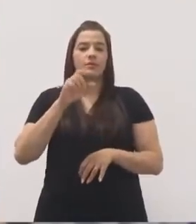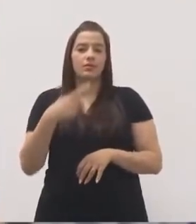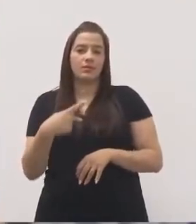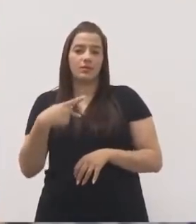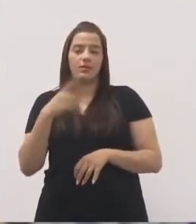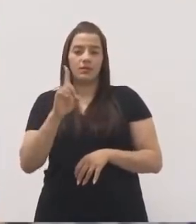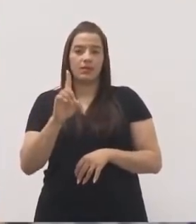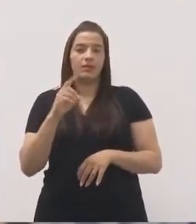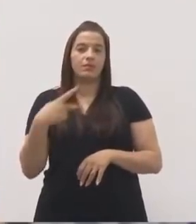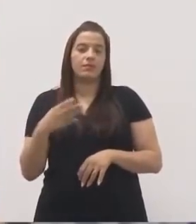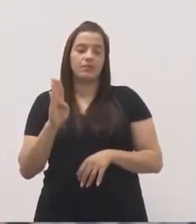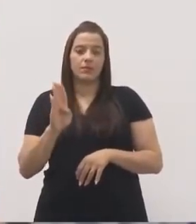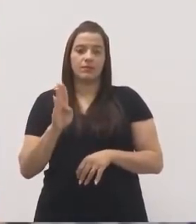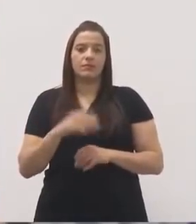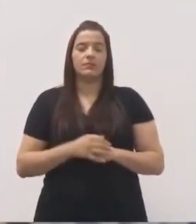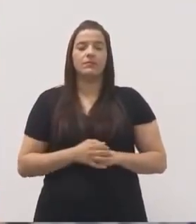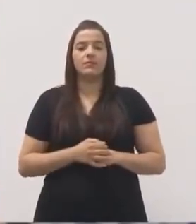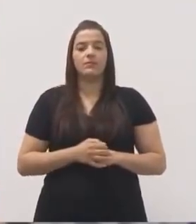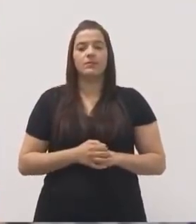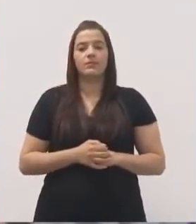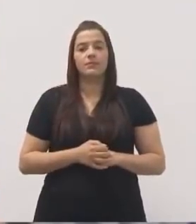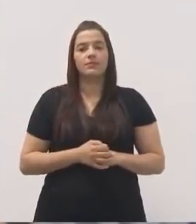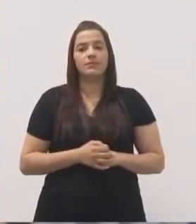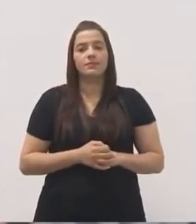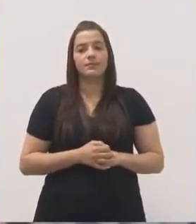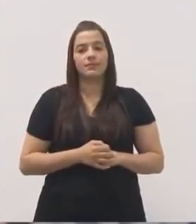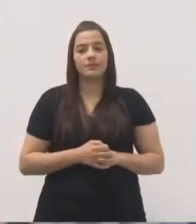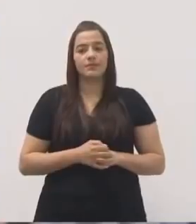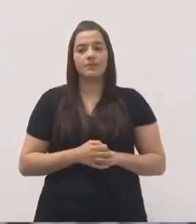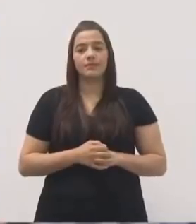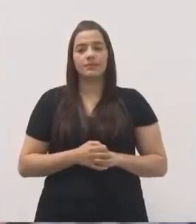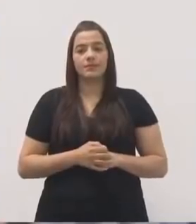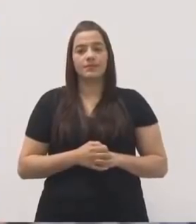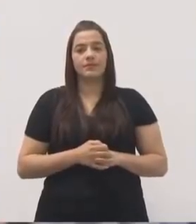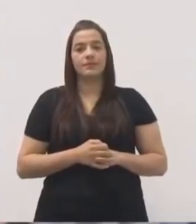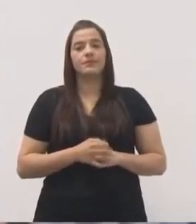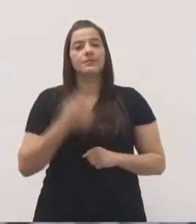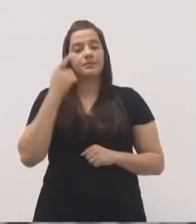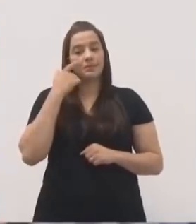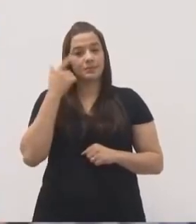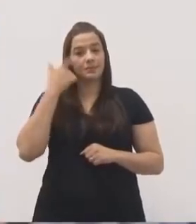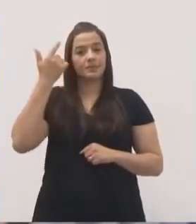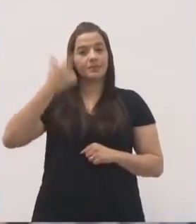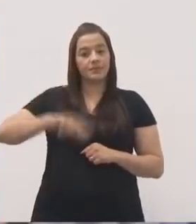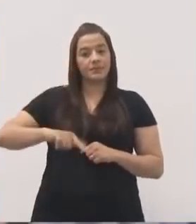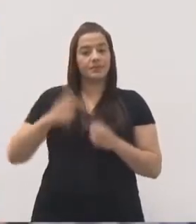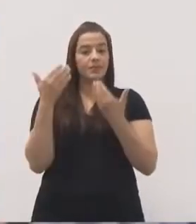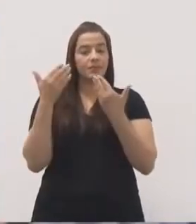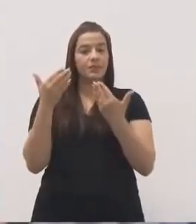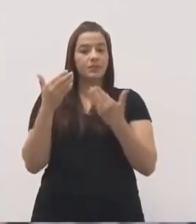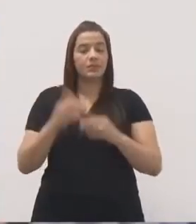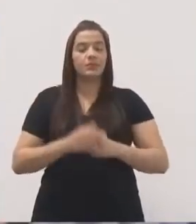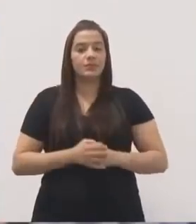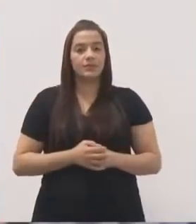escola. Exatamente. Tá bom? Vamos ver se tem mais alguma